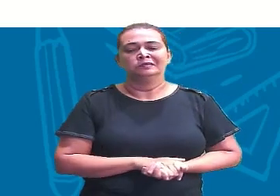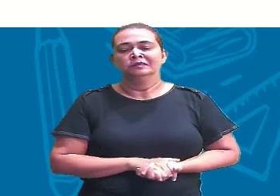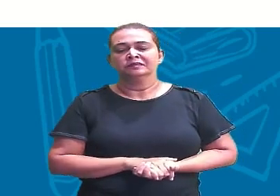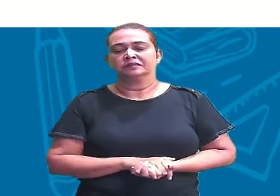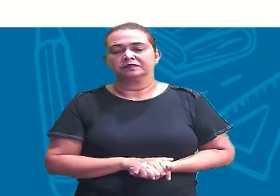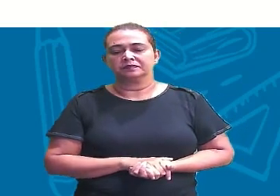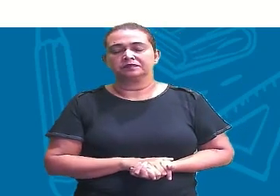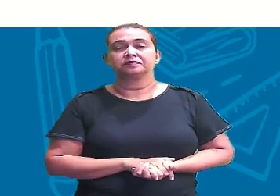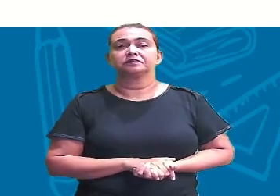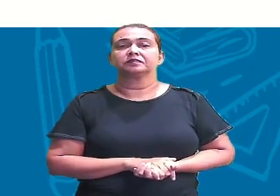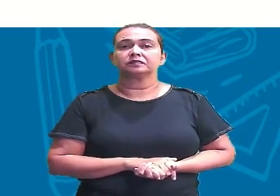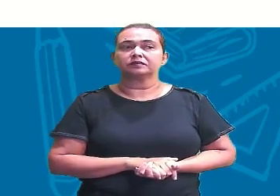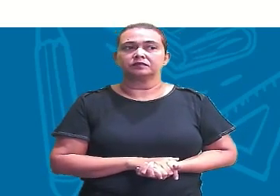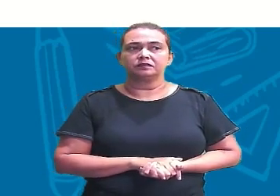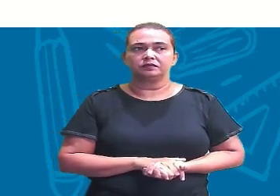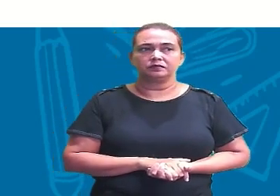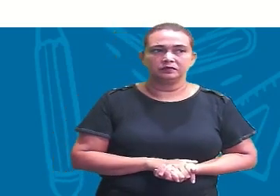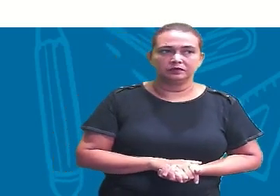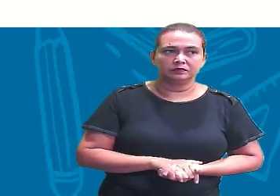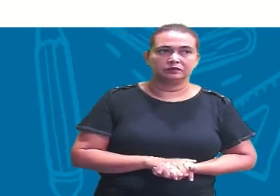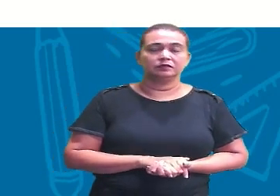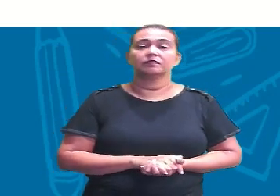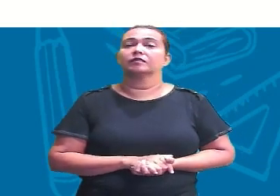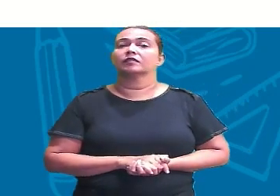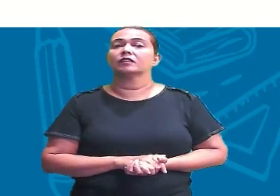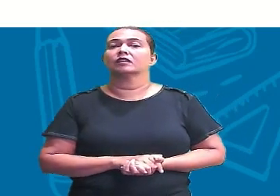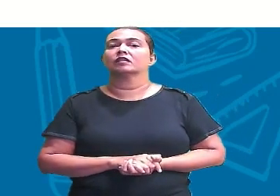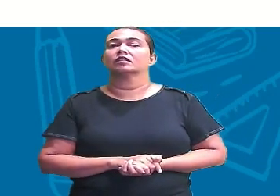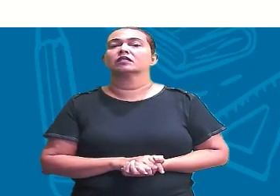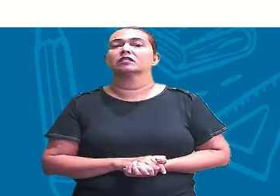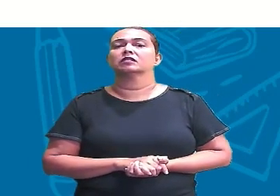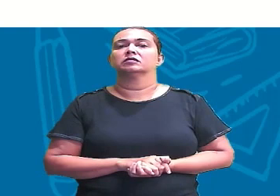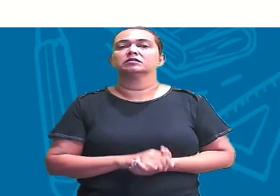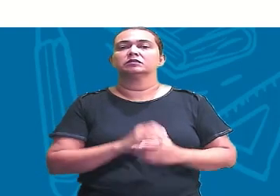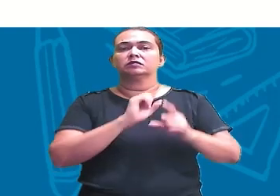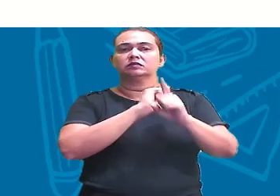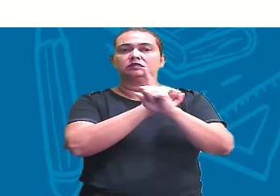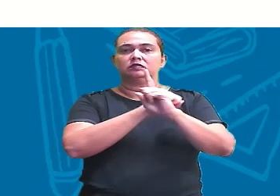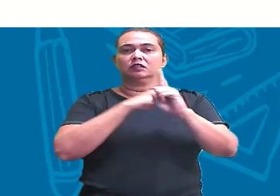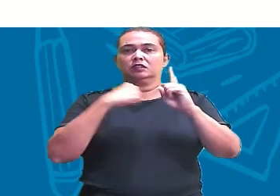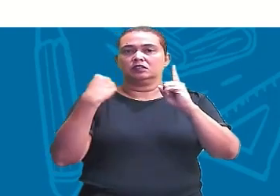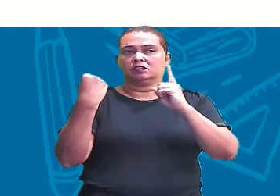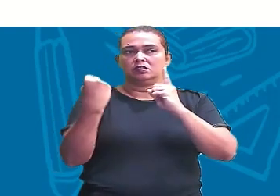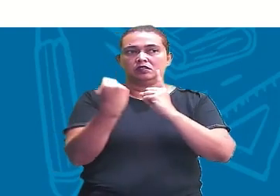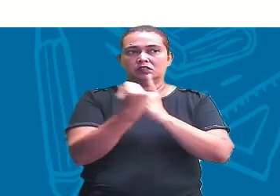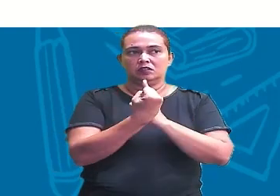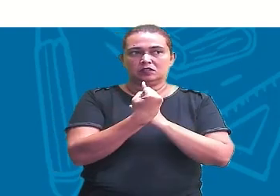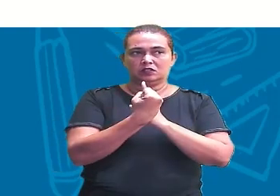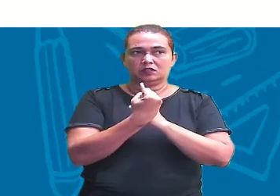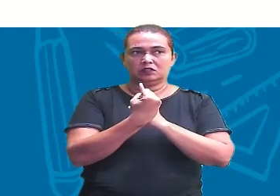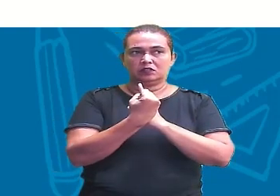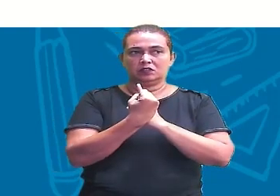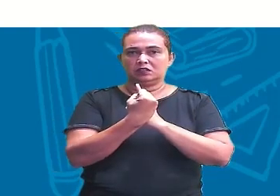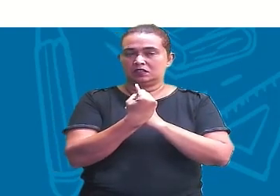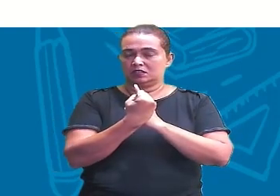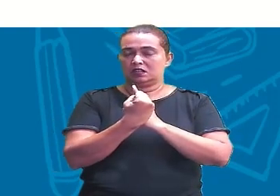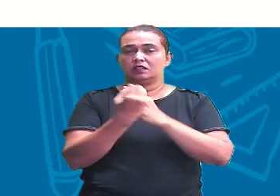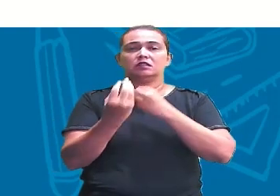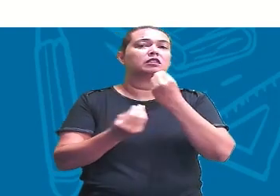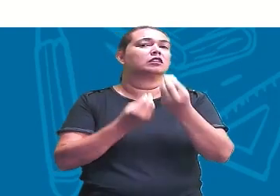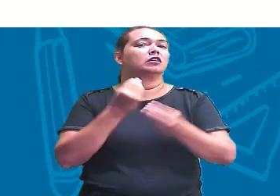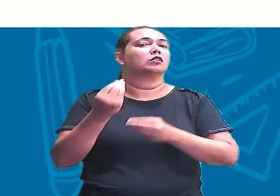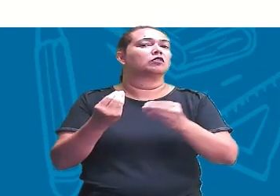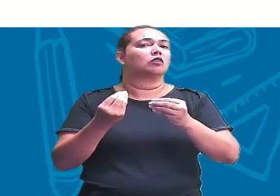Sociedade estamental rigidamente dividida em ordens ou classes. O que isso quer dizer? Isso quer dizer